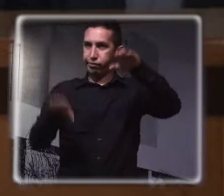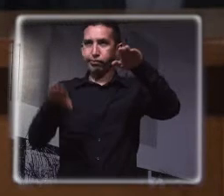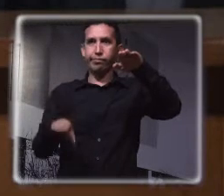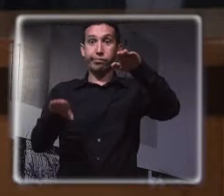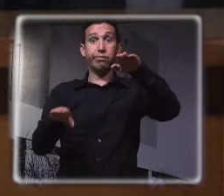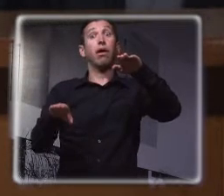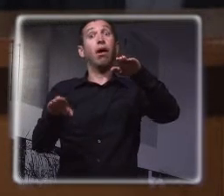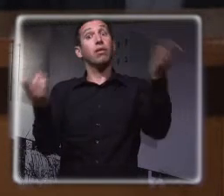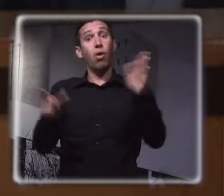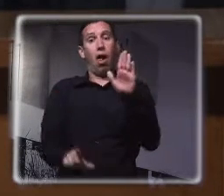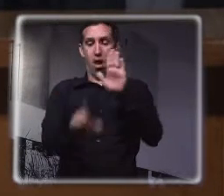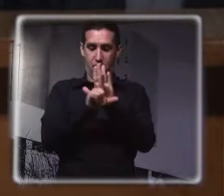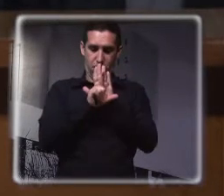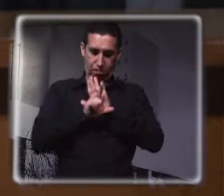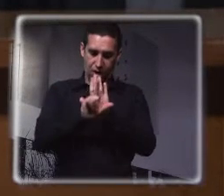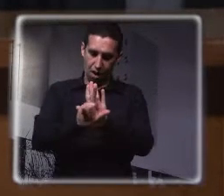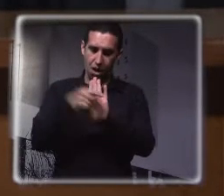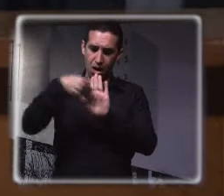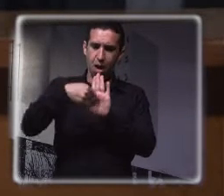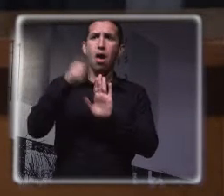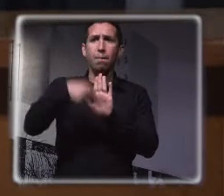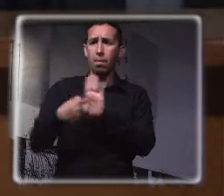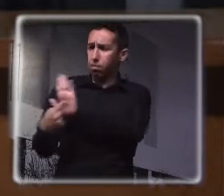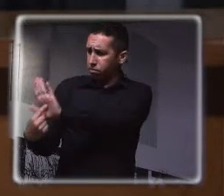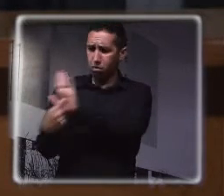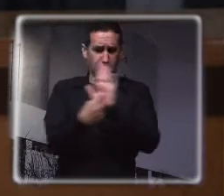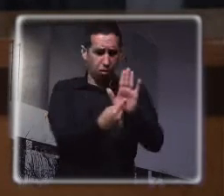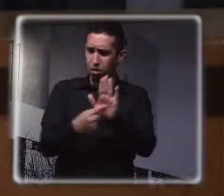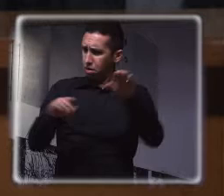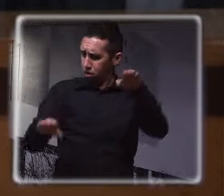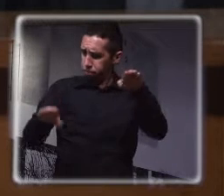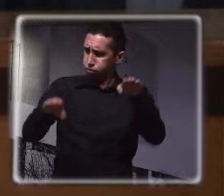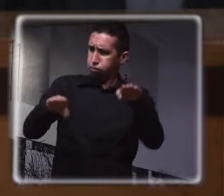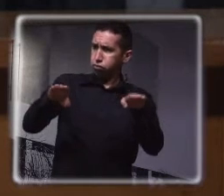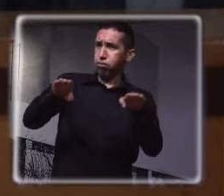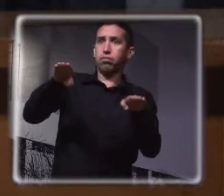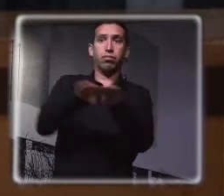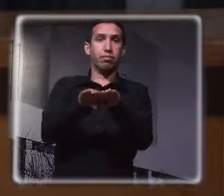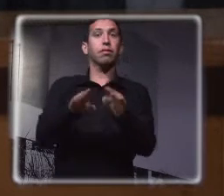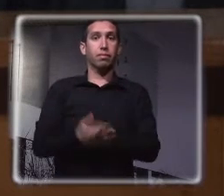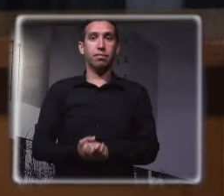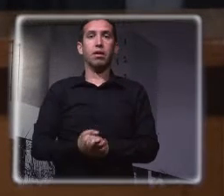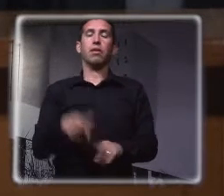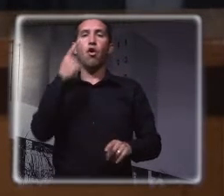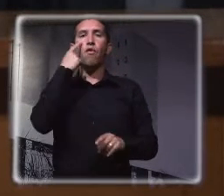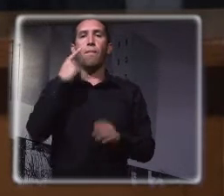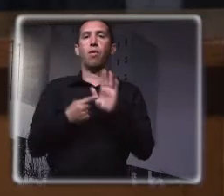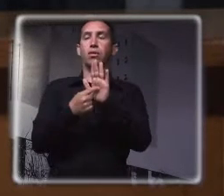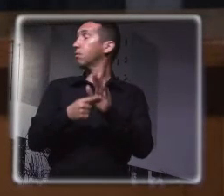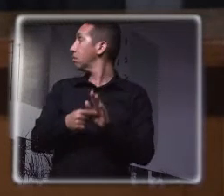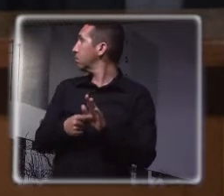nesses casos, a legislação tem que vir exatamente para colocar as pessoas em patamares mais próximos. Eu vou trazer alguns dados aqui.